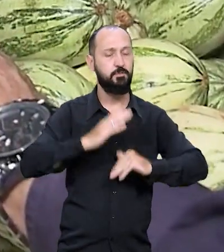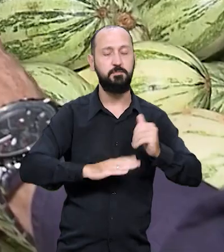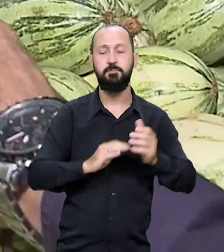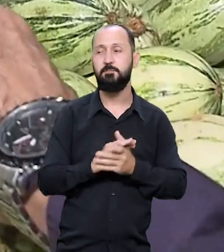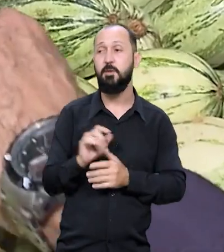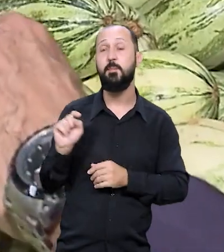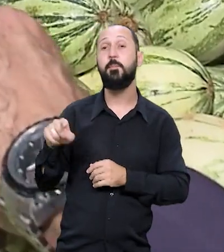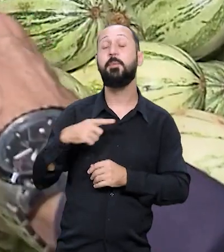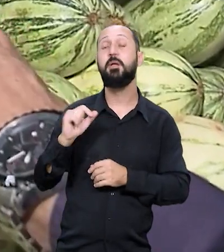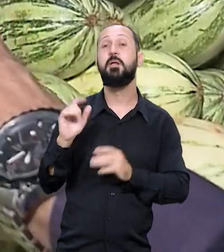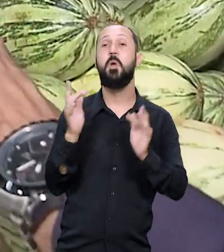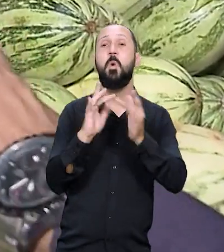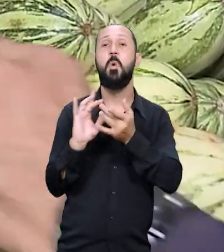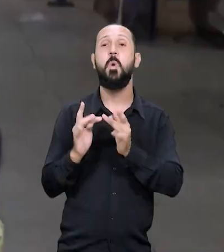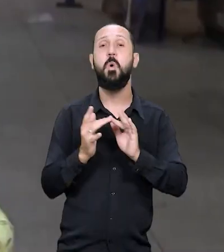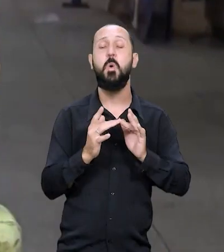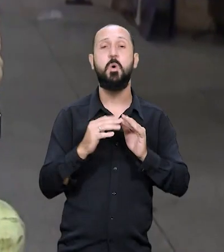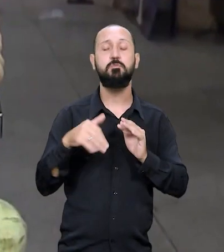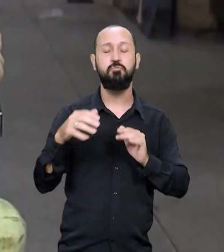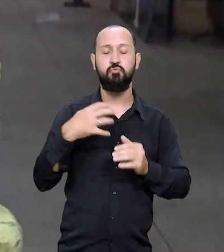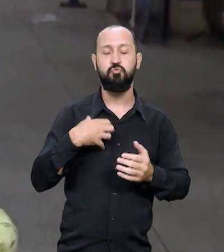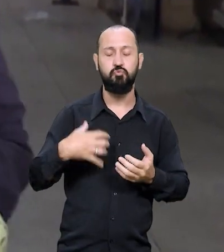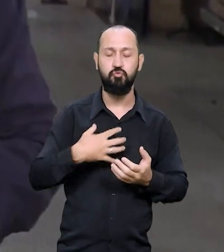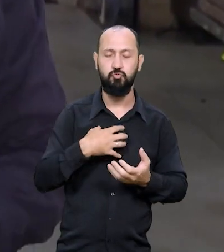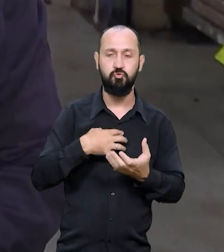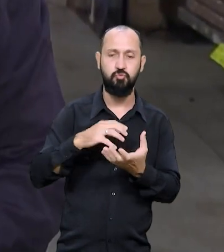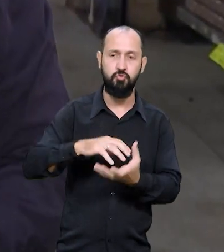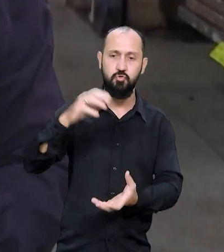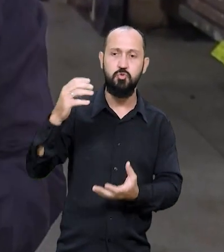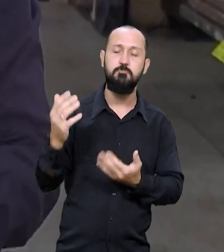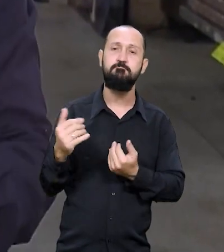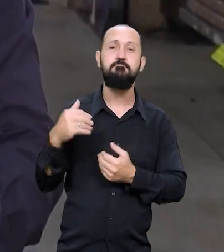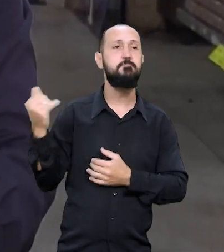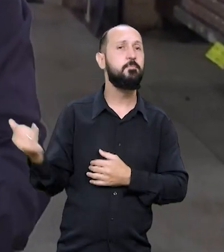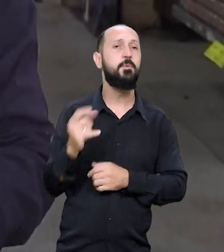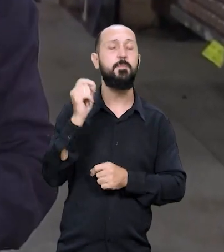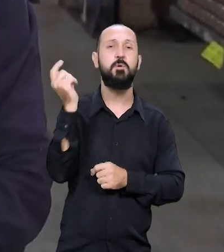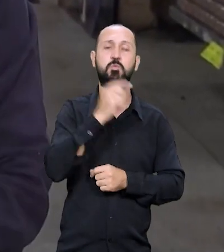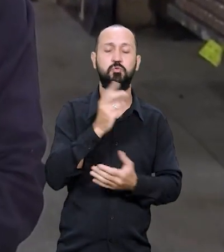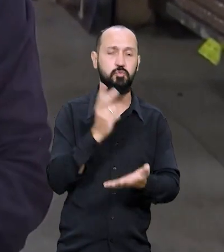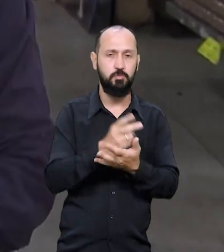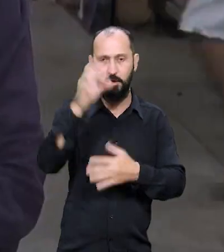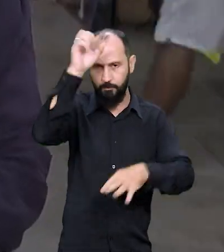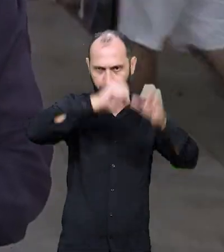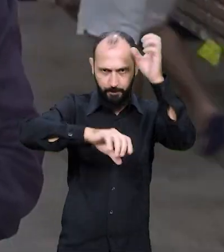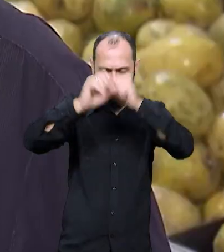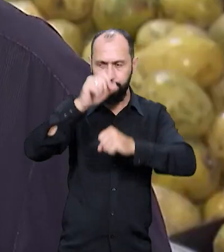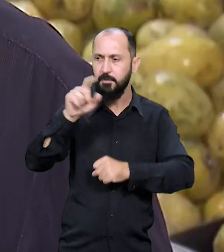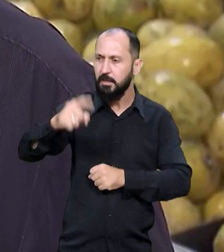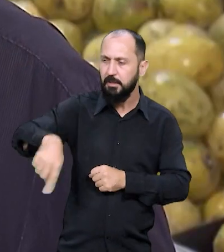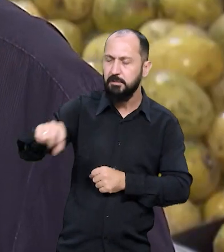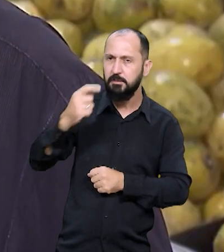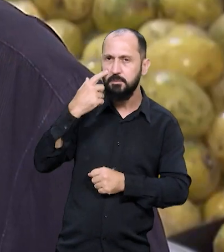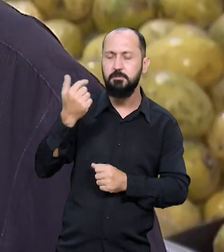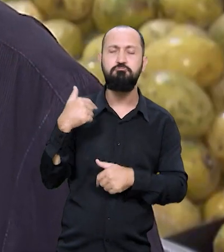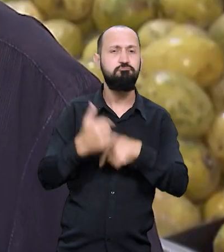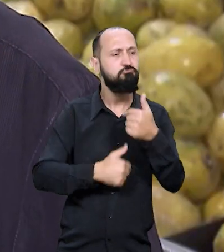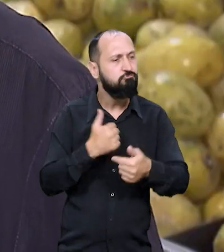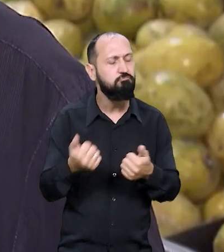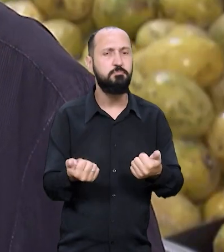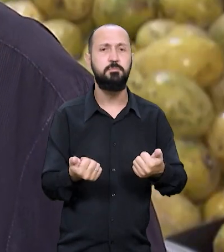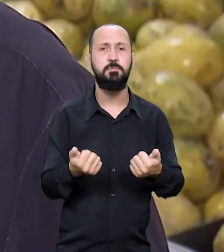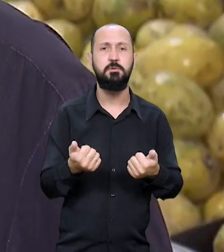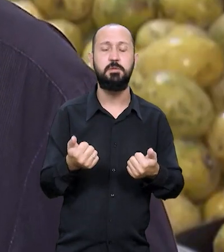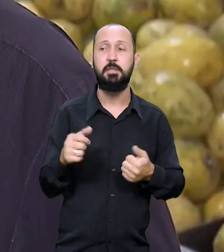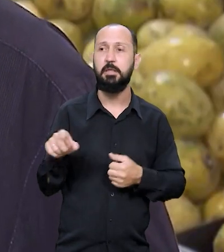profissional. Para ele, a convivência com os mais jovens é essencial para se manter atualizado. Esses meninos são muito